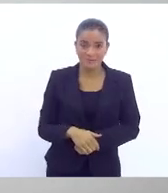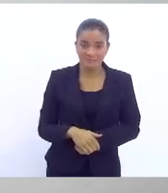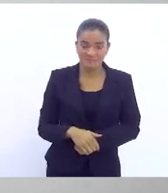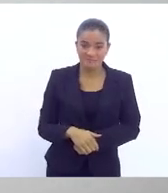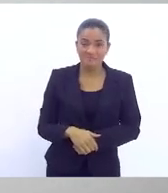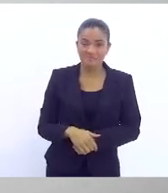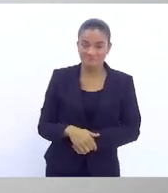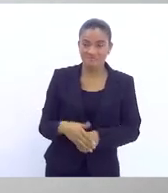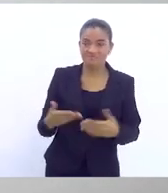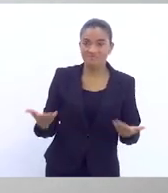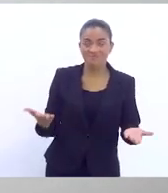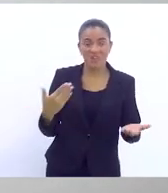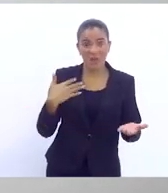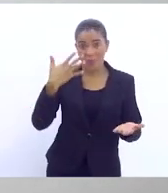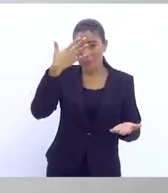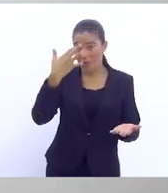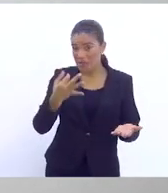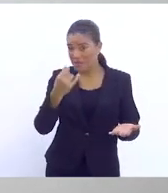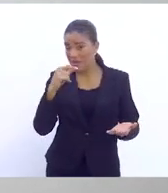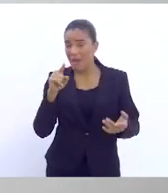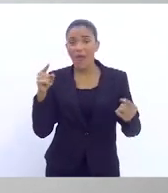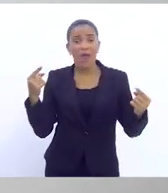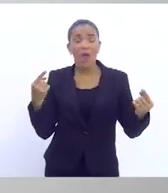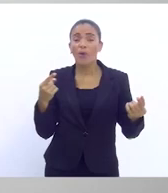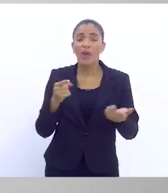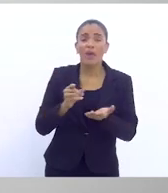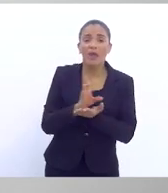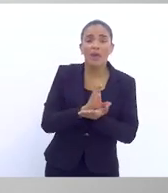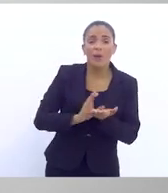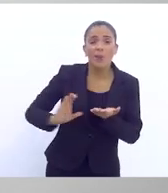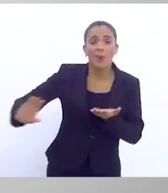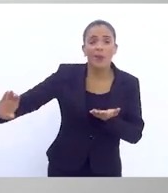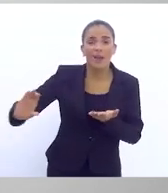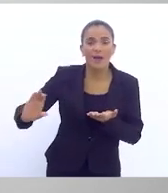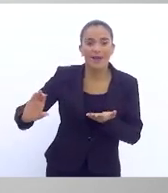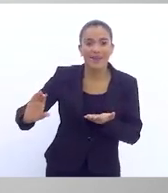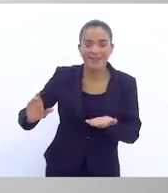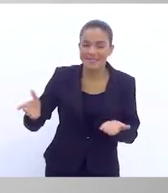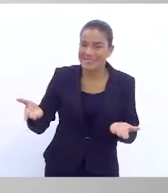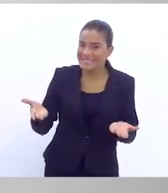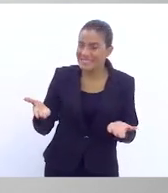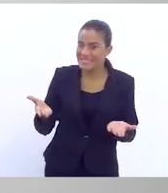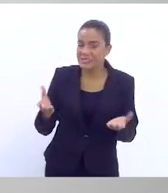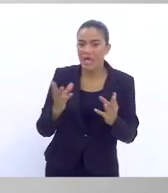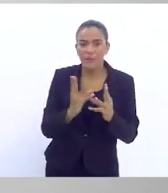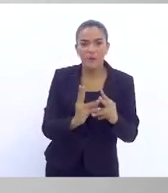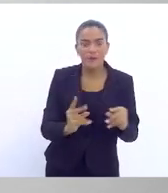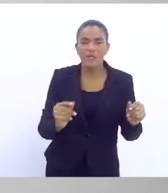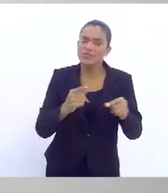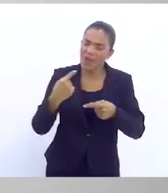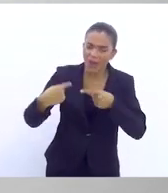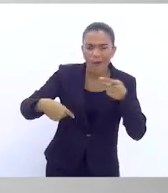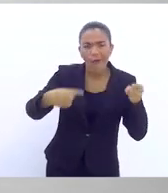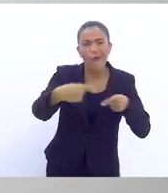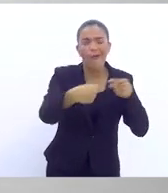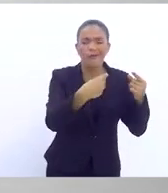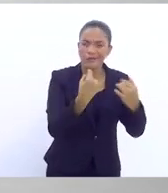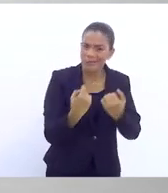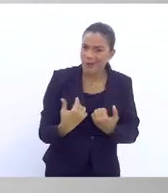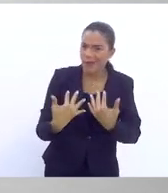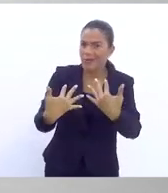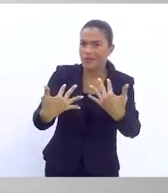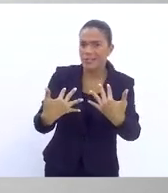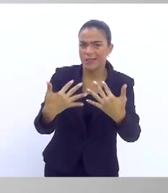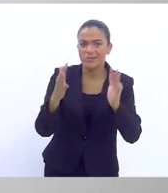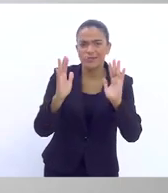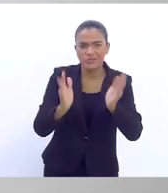O que é no meu entendimento de Gil imenso já arruímos Isso numa audiência pública